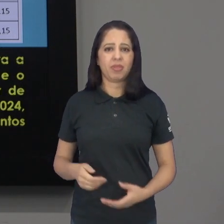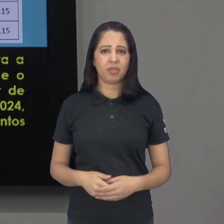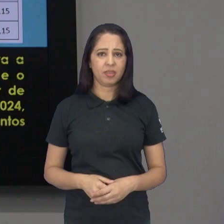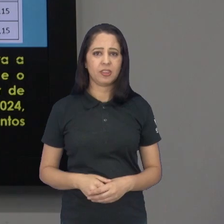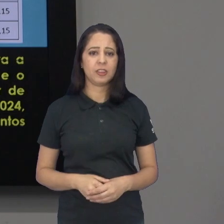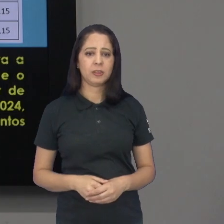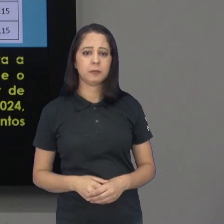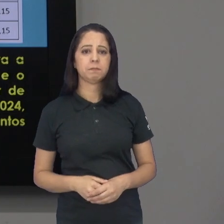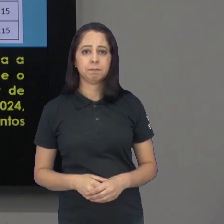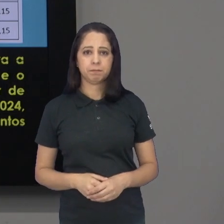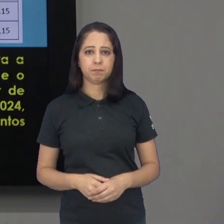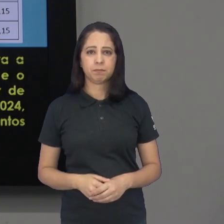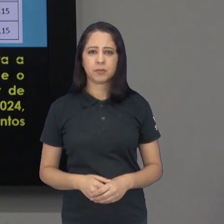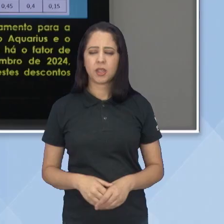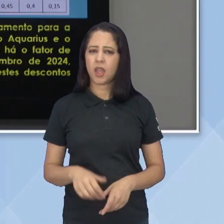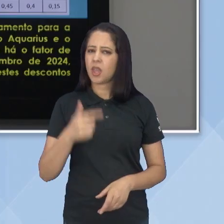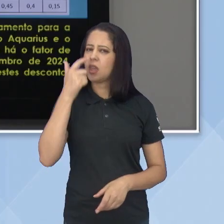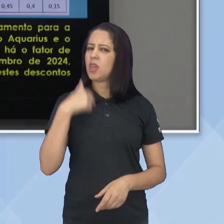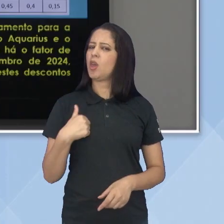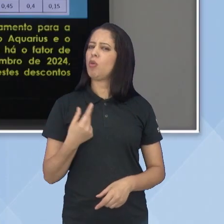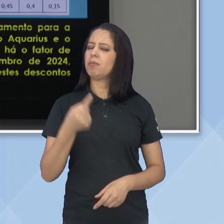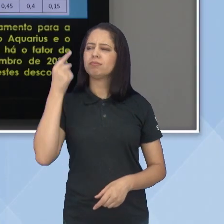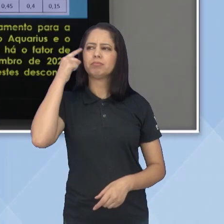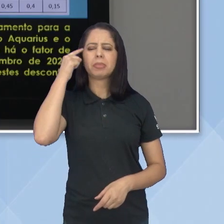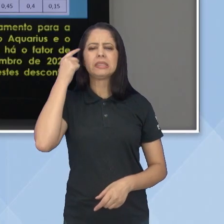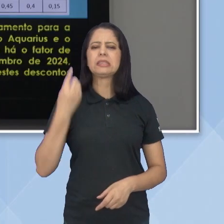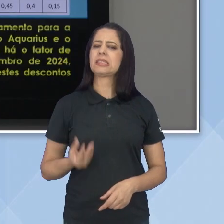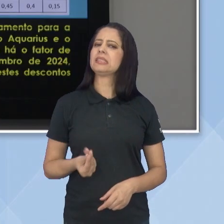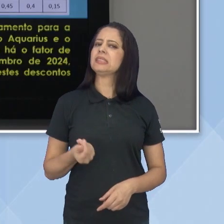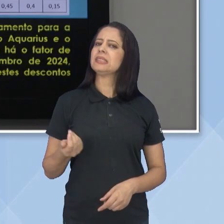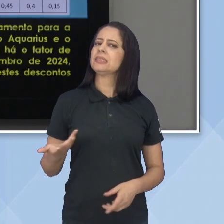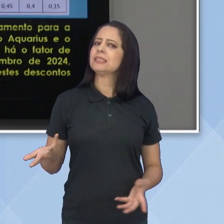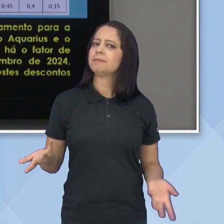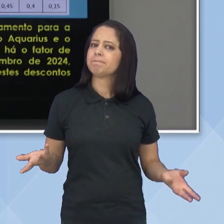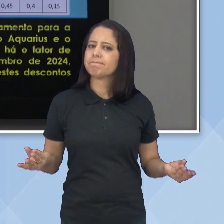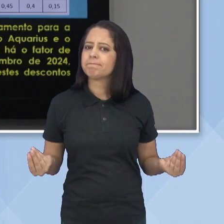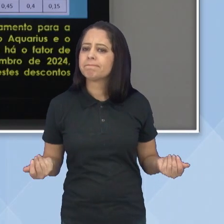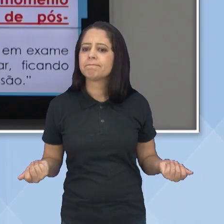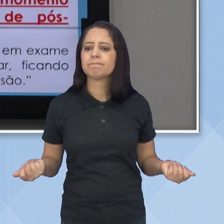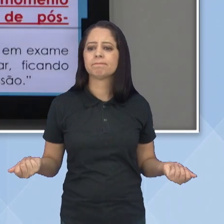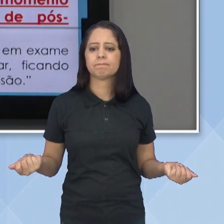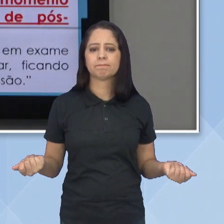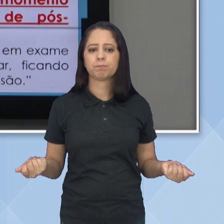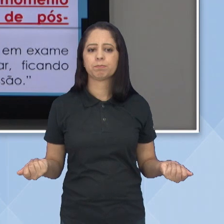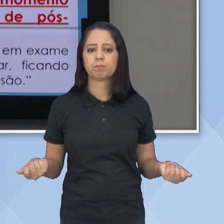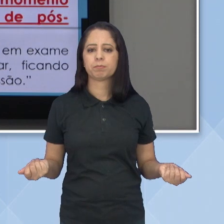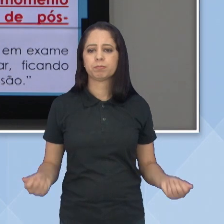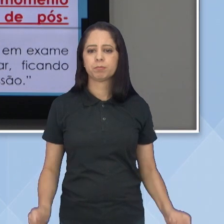o que me chamou a atenção, tem a outra tela, por favor,